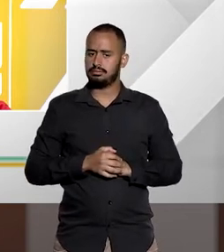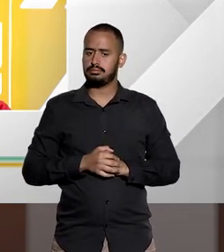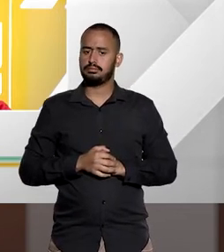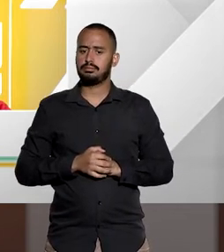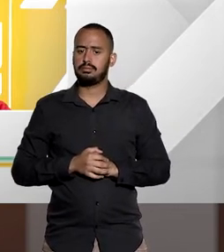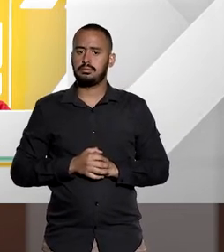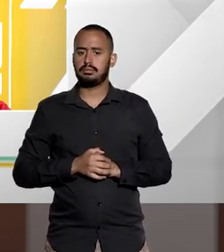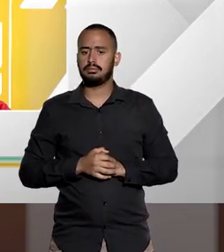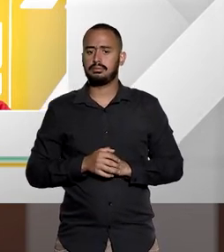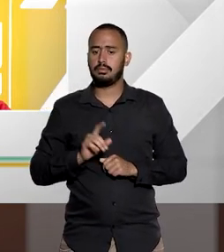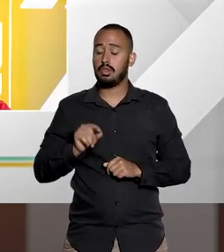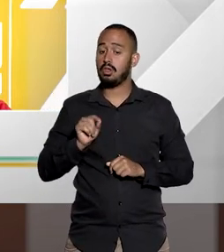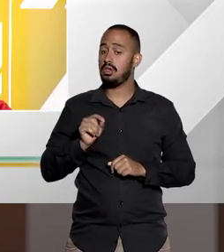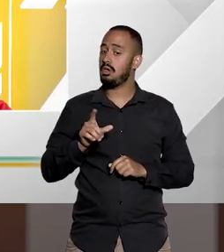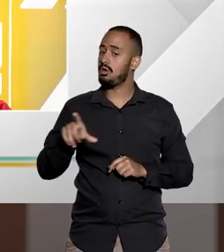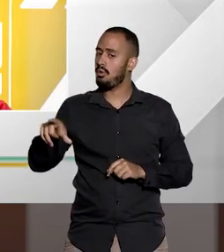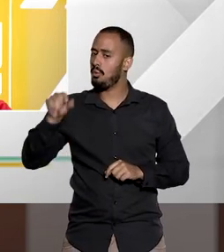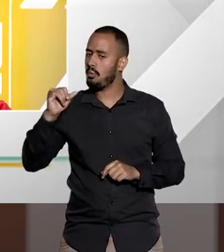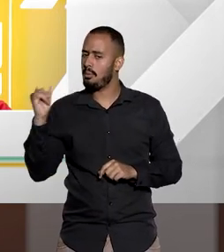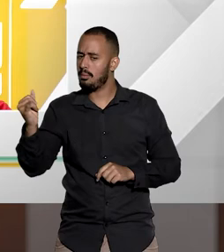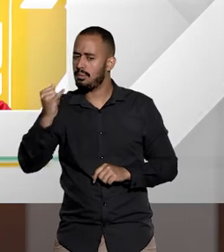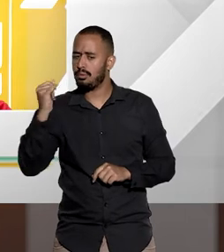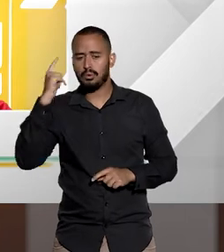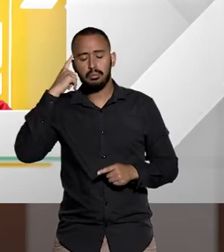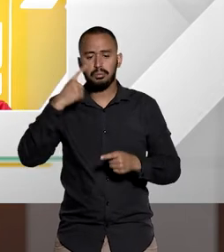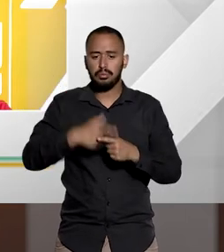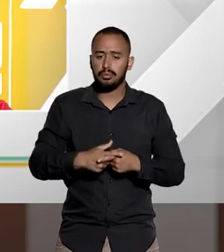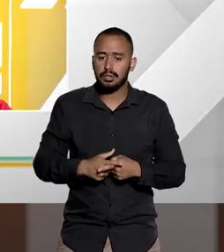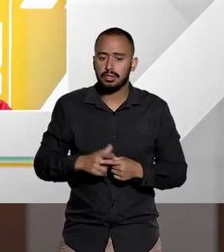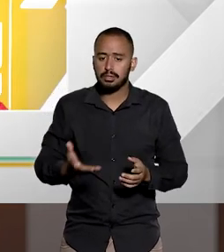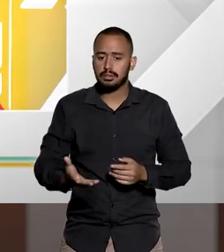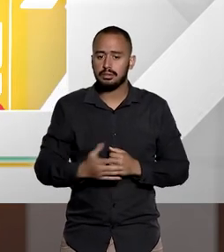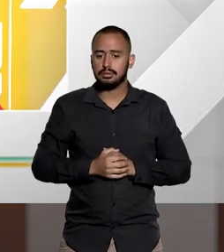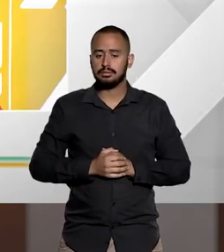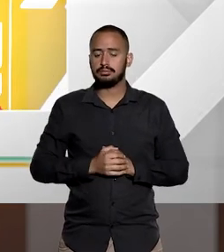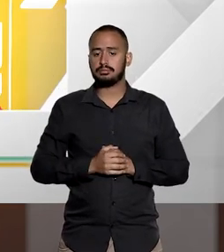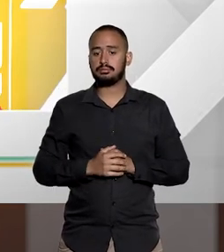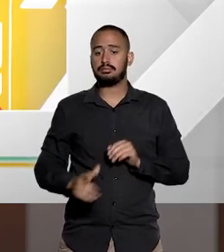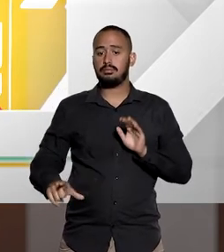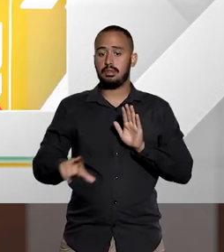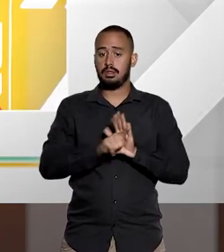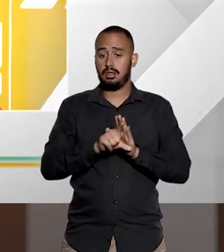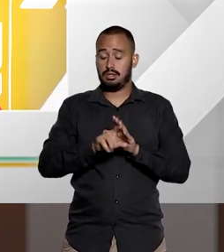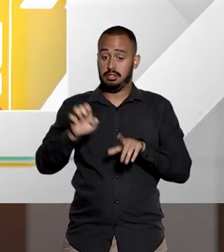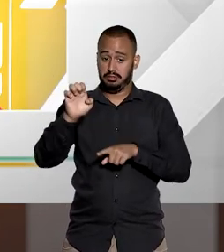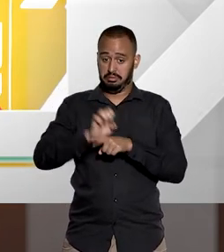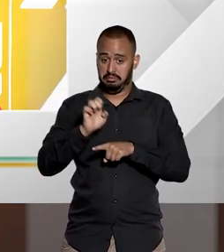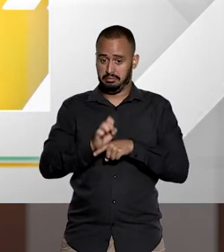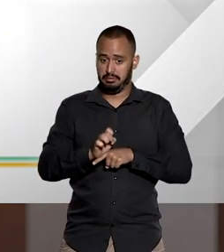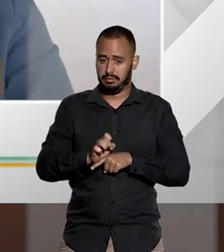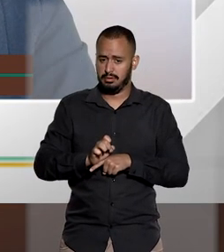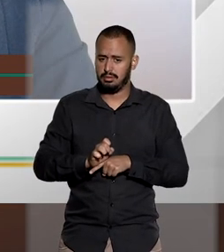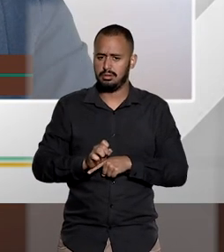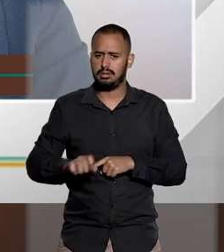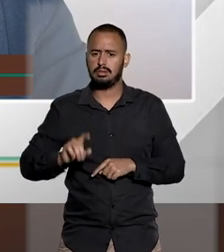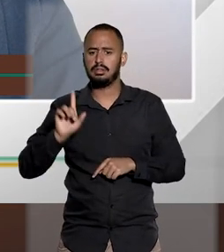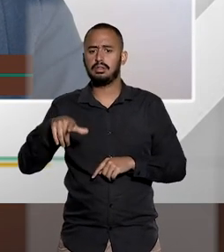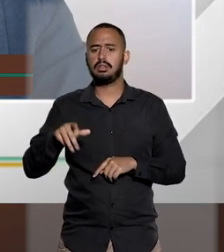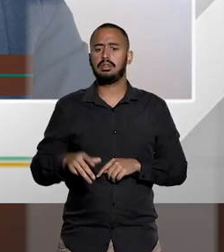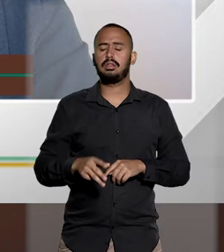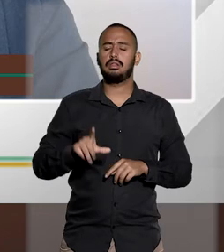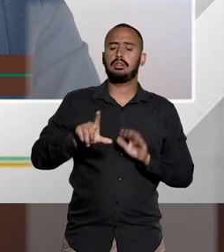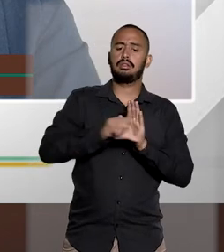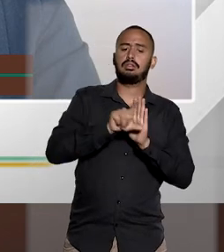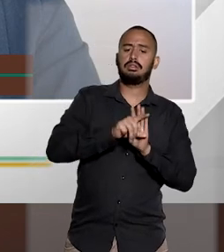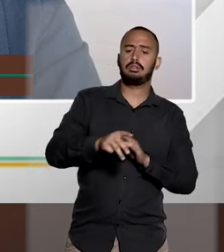Tá, e uma questão importante, polêmica, por quê? Porque a lei das estatais, que é a Lei